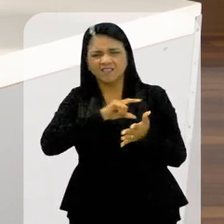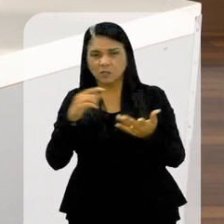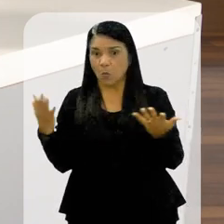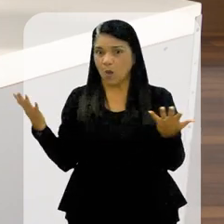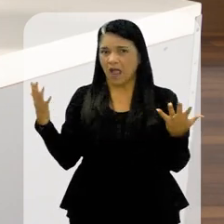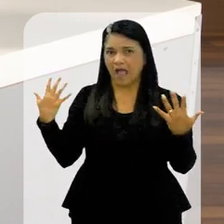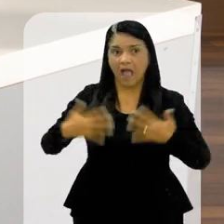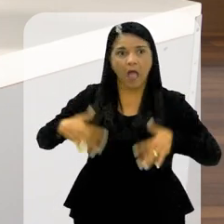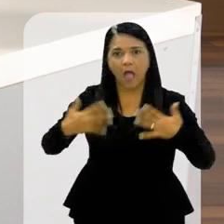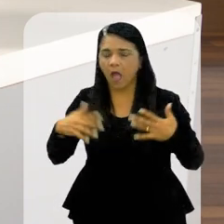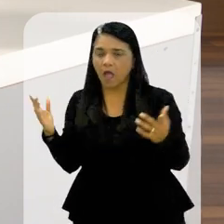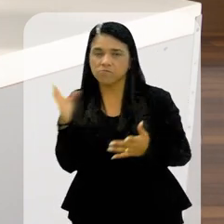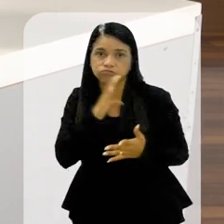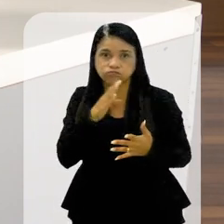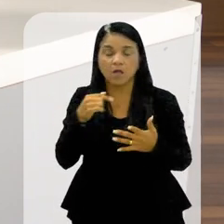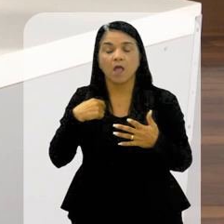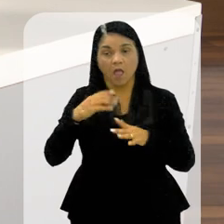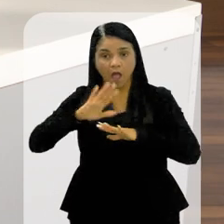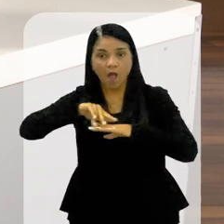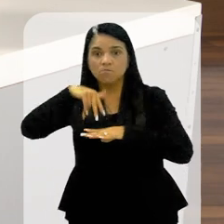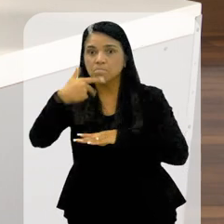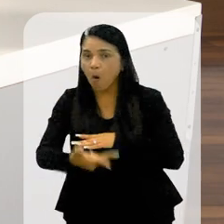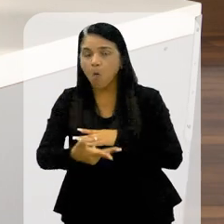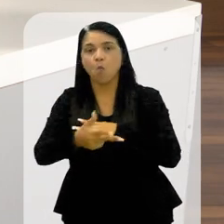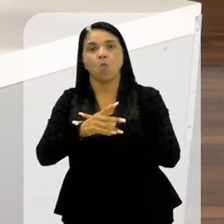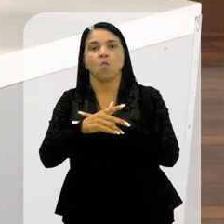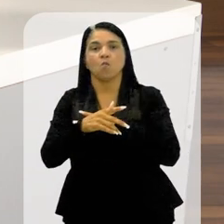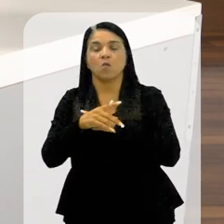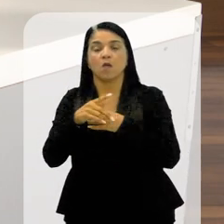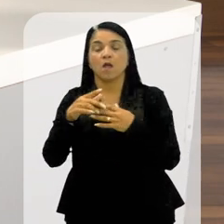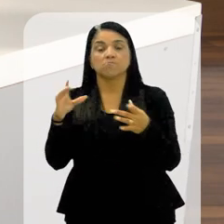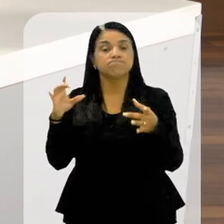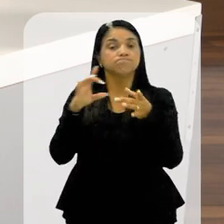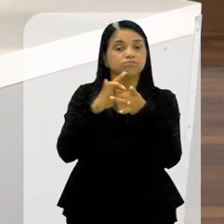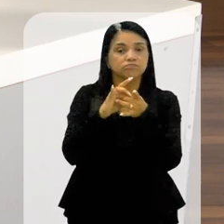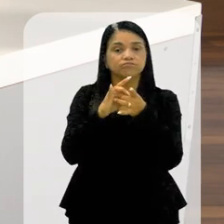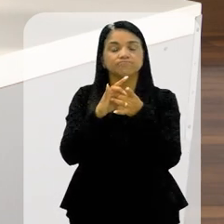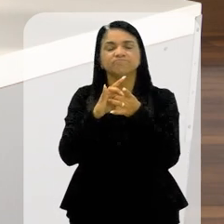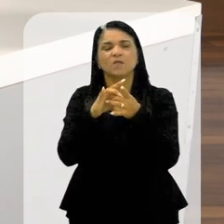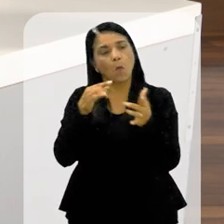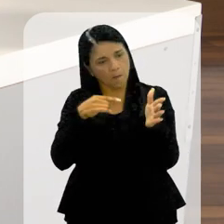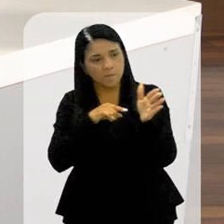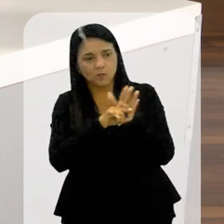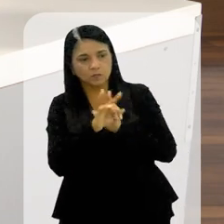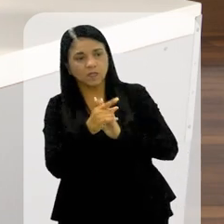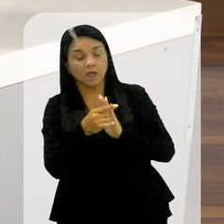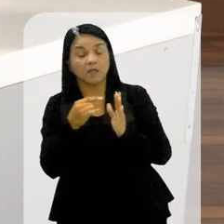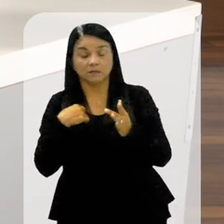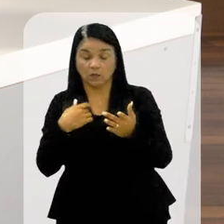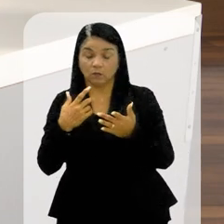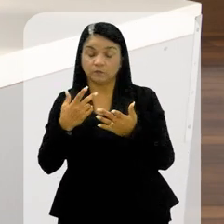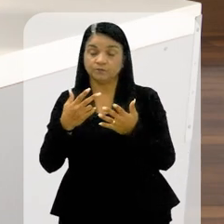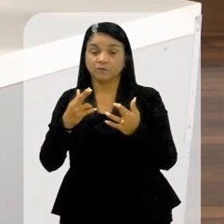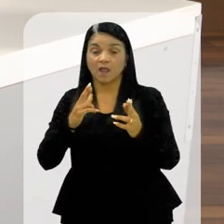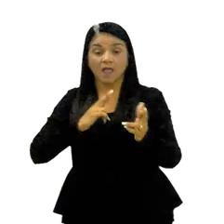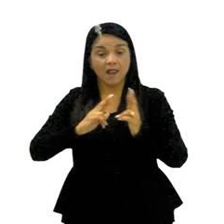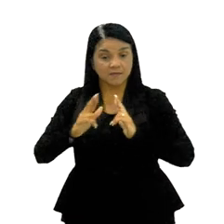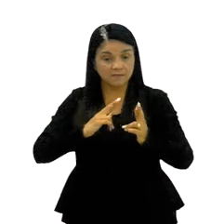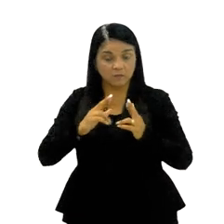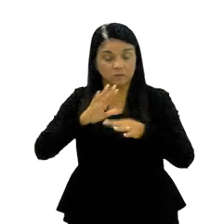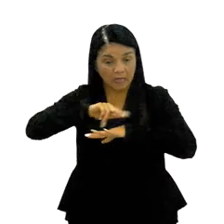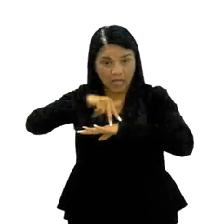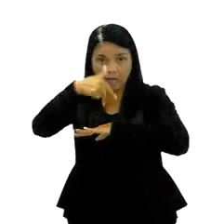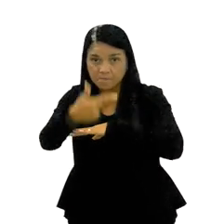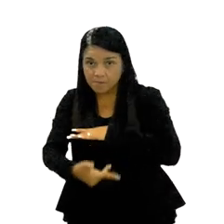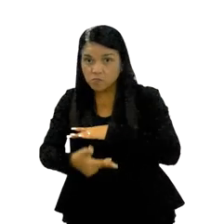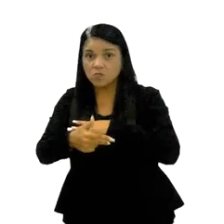Antes eu era muito afobado, muito foi o que causou o meu acidente. Ah, isso que eu ia perguntar, qual é a relação do acidente com essa... Teu insight, então, a relação do acidente foi